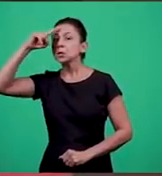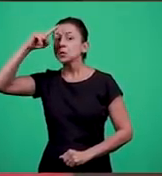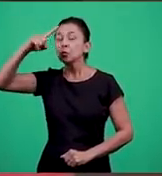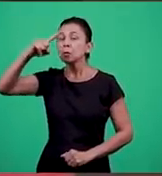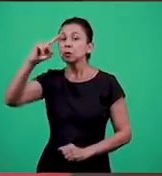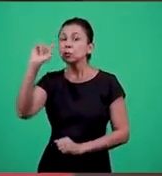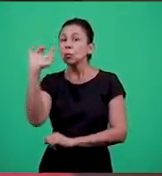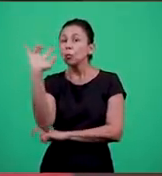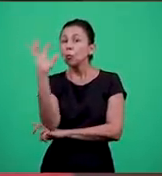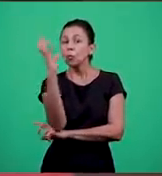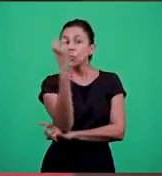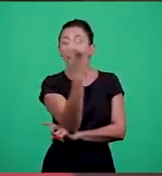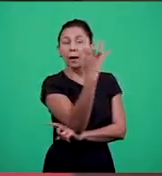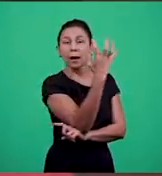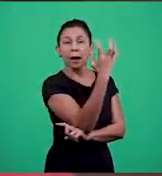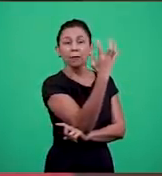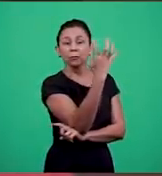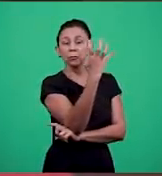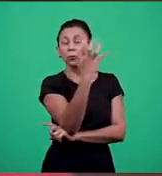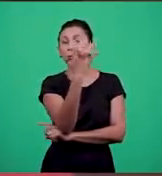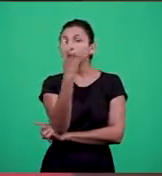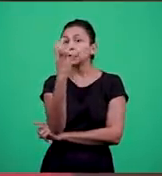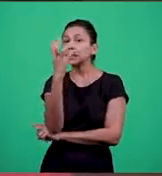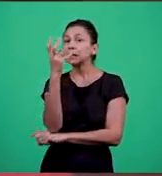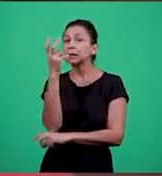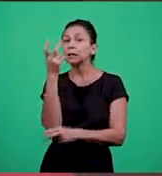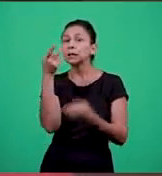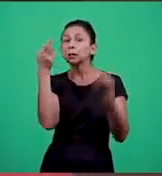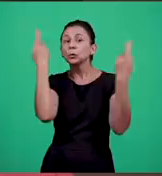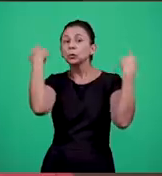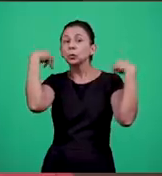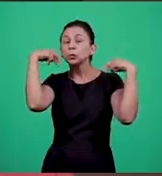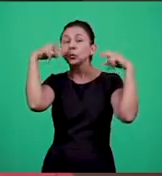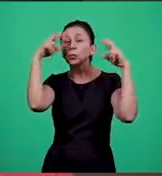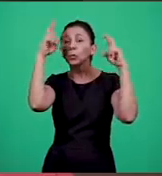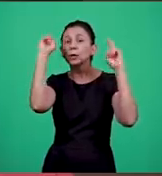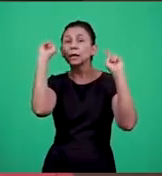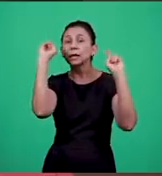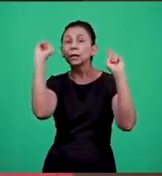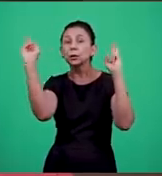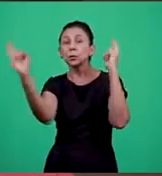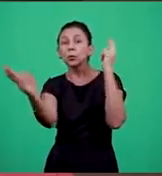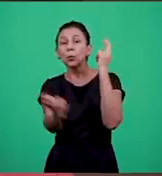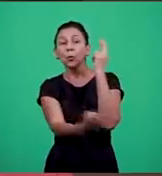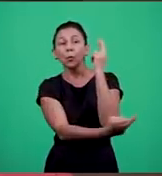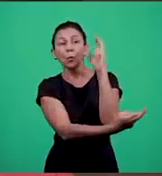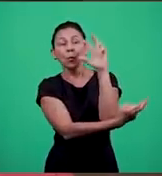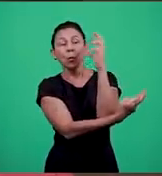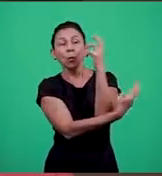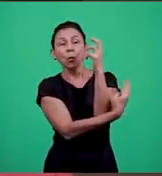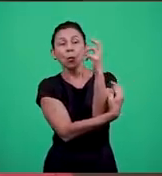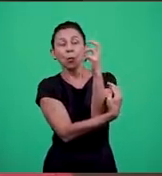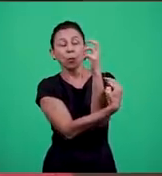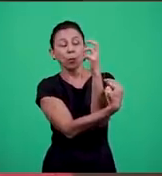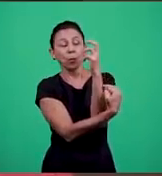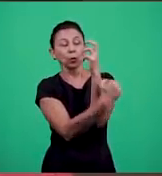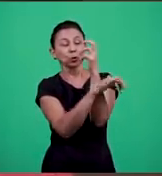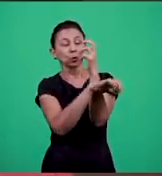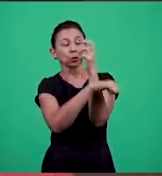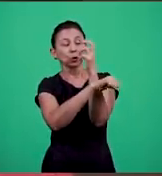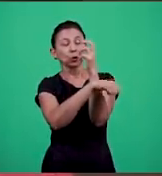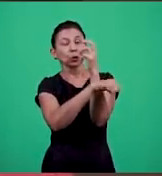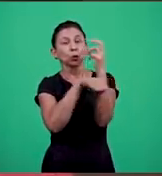um carneiro, um cordeiro, para ficar no lugar de Isaque. Deus falou assim